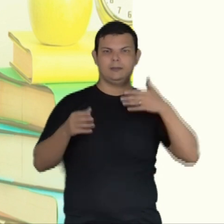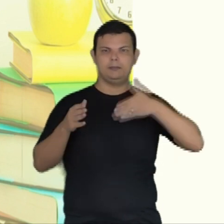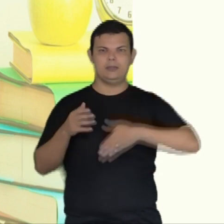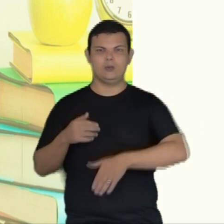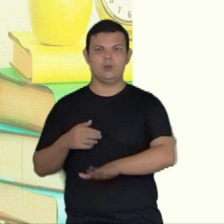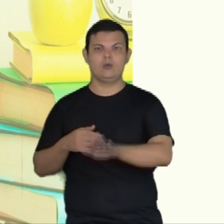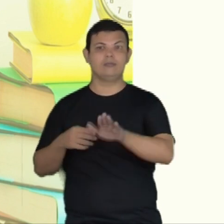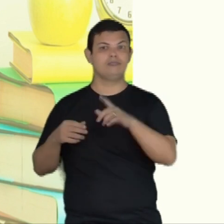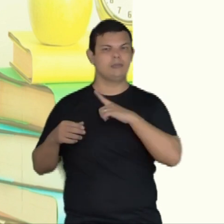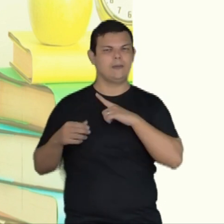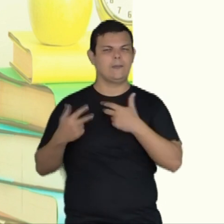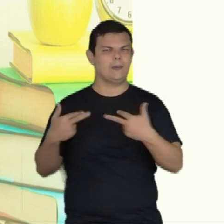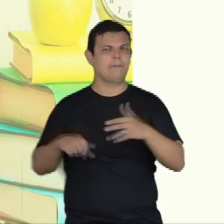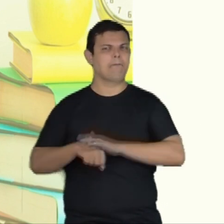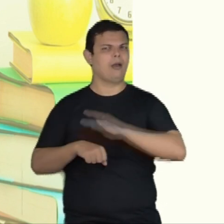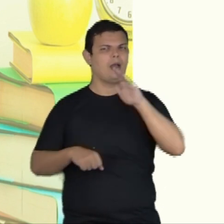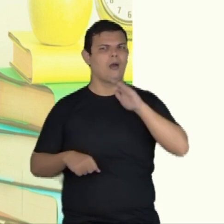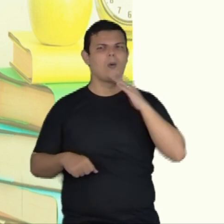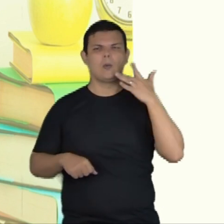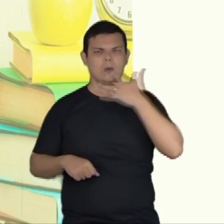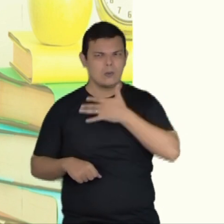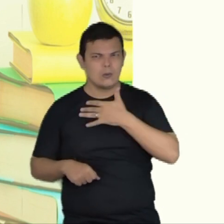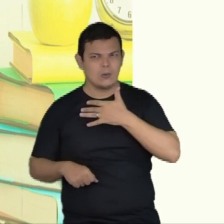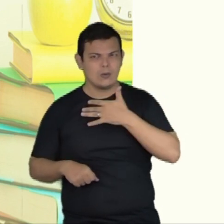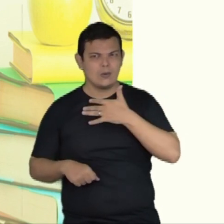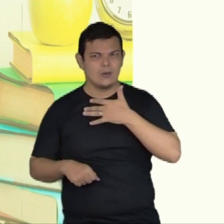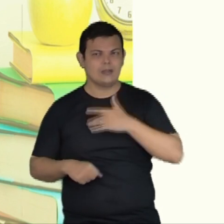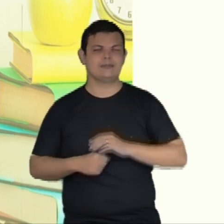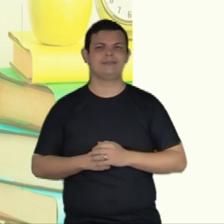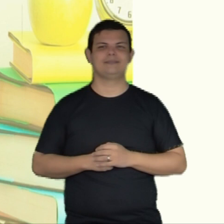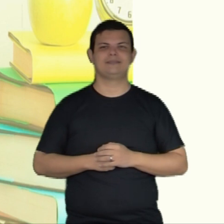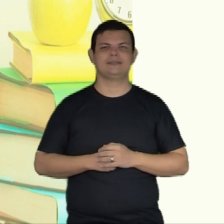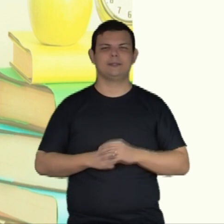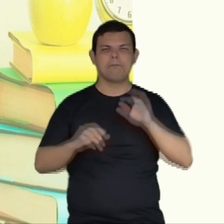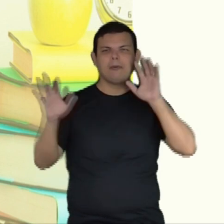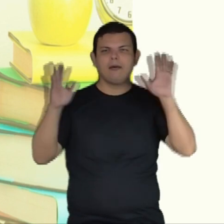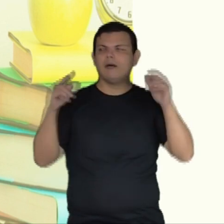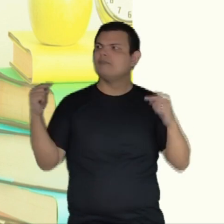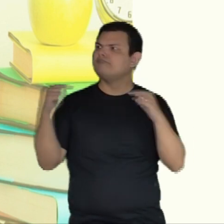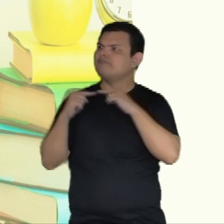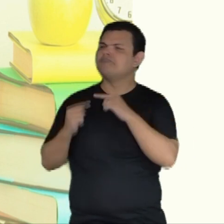existe coisa mais gostosa. Vamos lá, pensa um pouquinho aí e faça a relação.